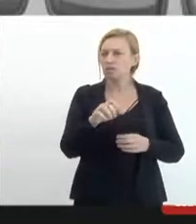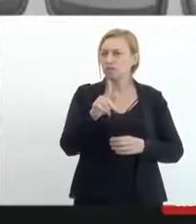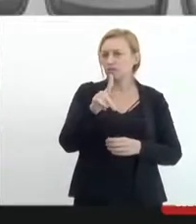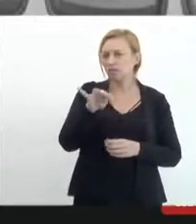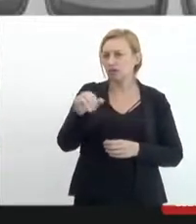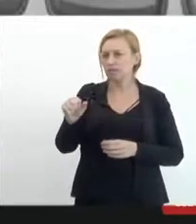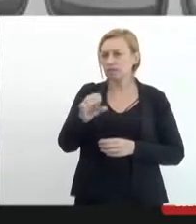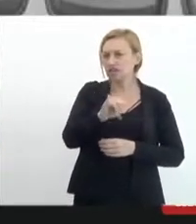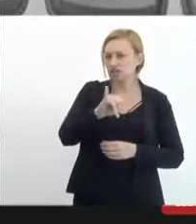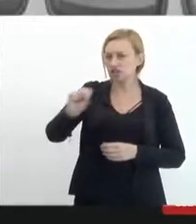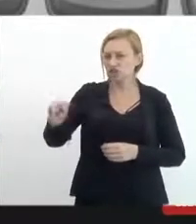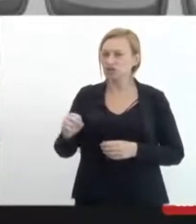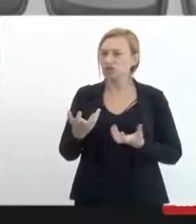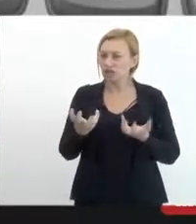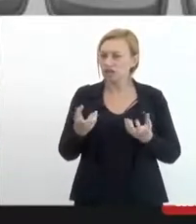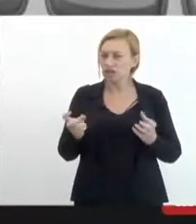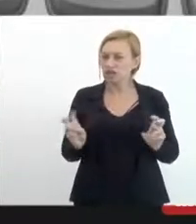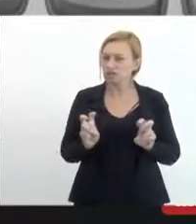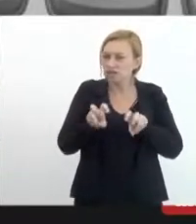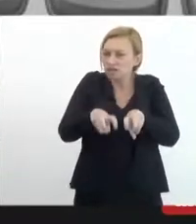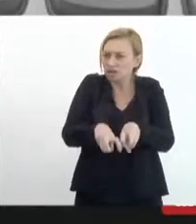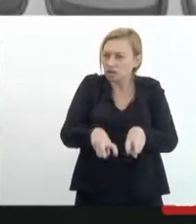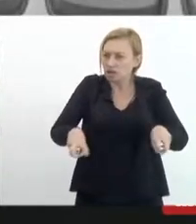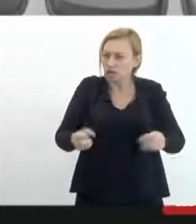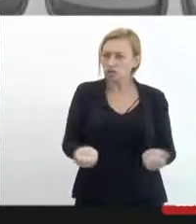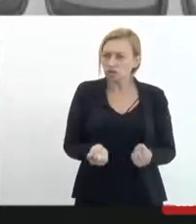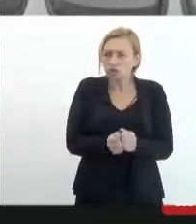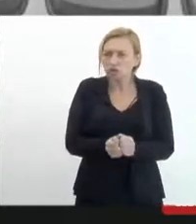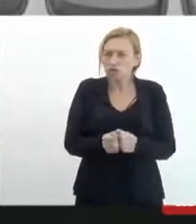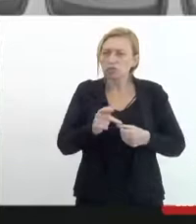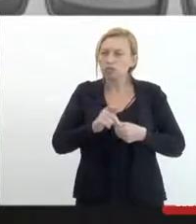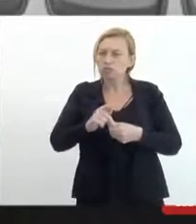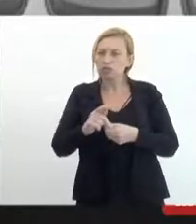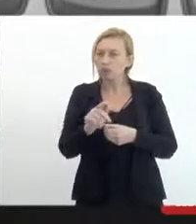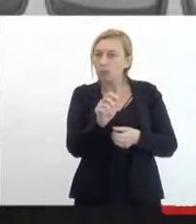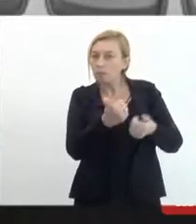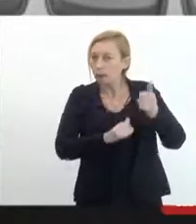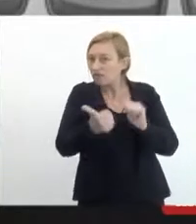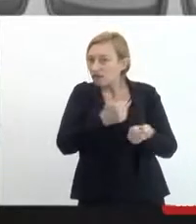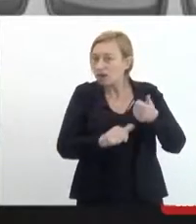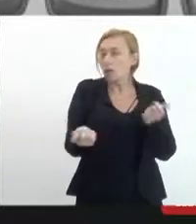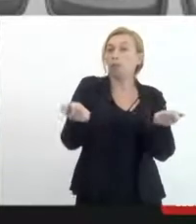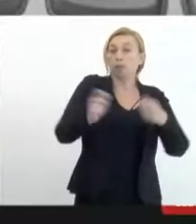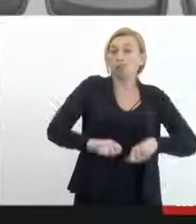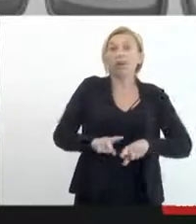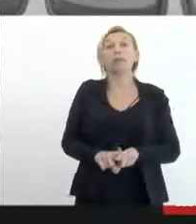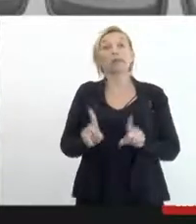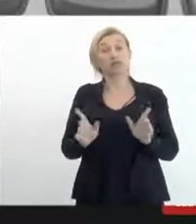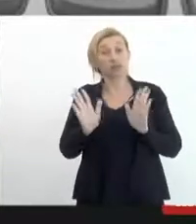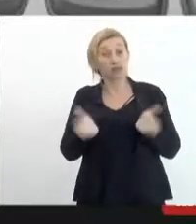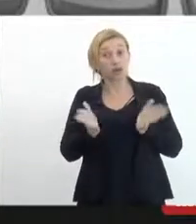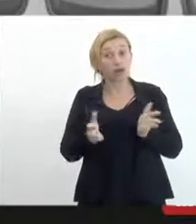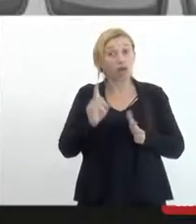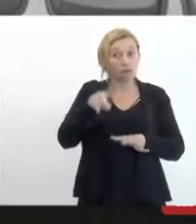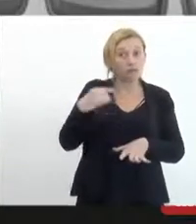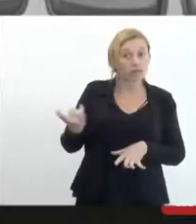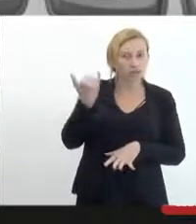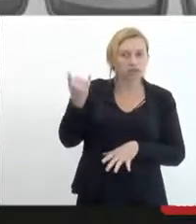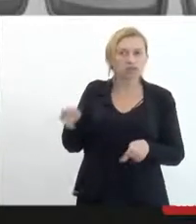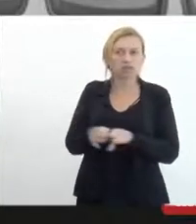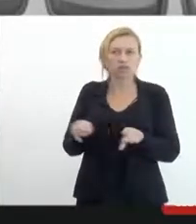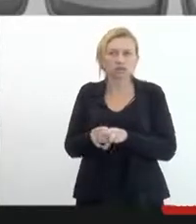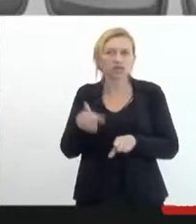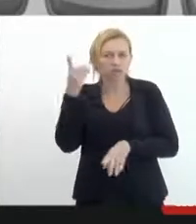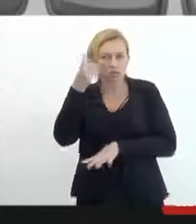para sentar com a Procuradoria, sempre para avaliar possibilidades. Agora, é importante também, deputado, e